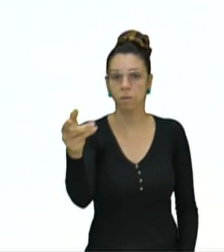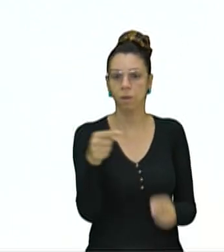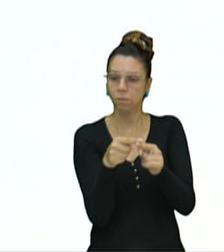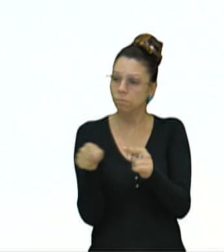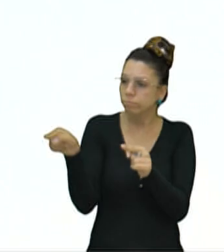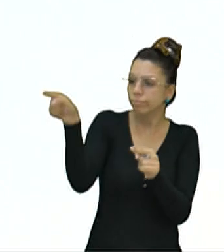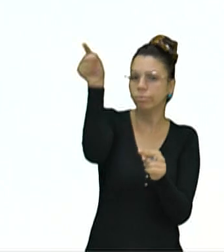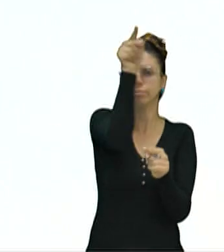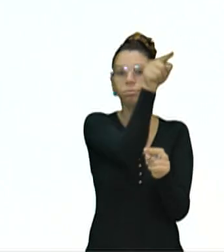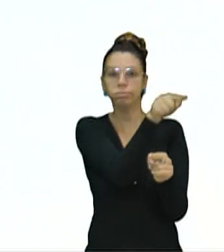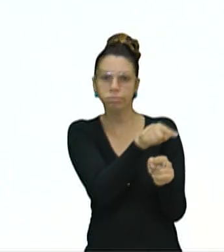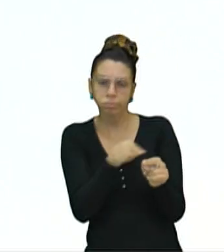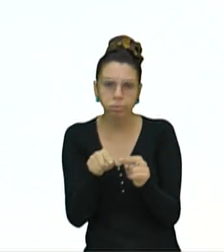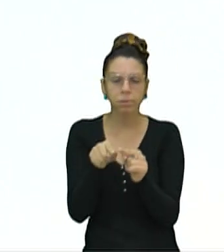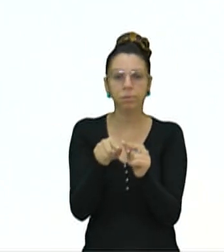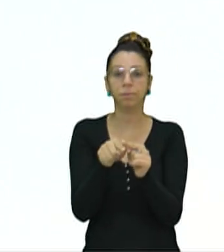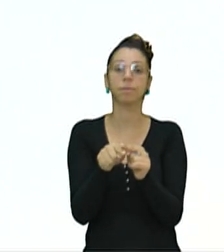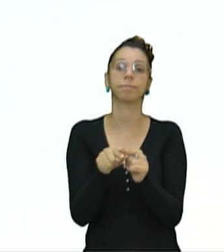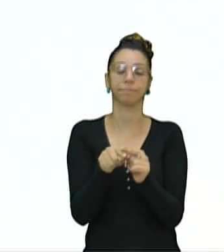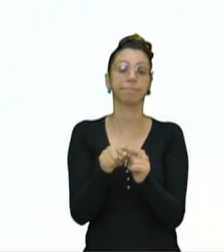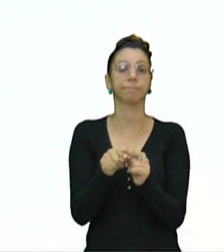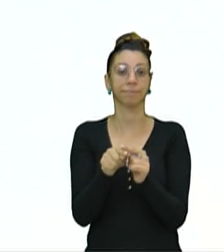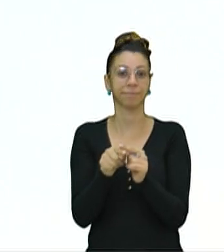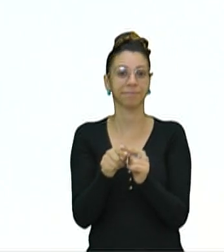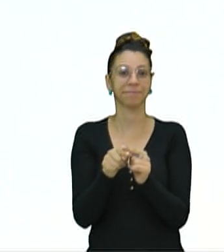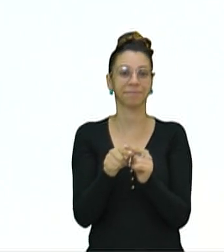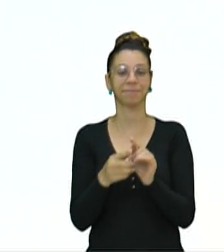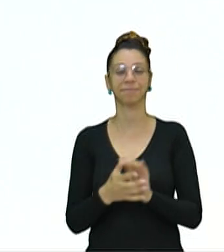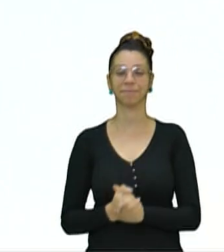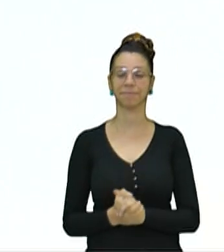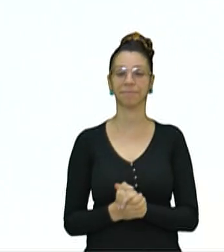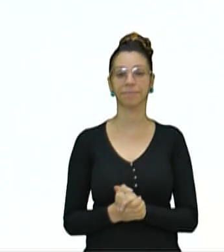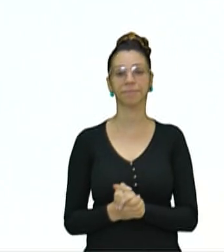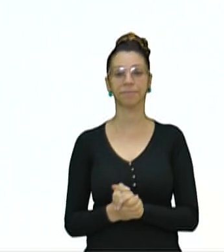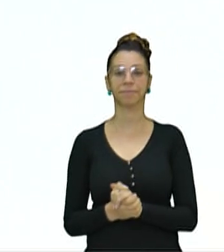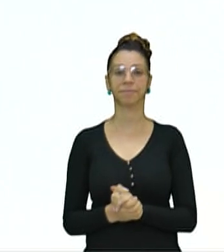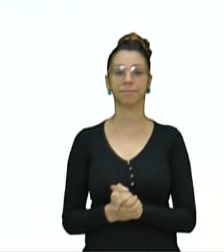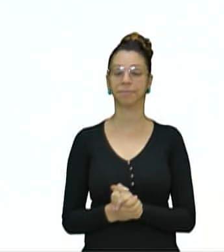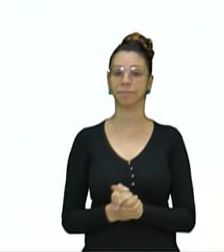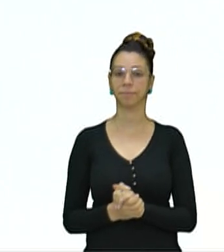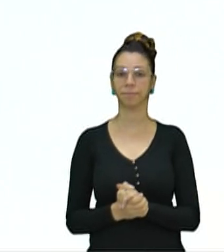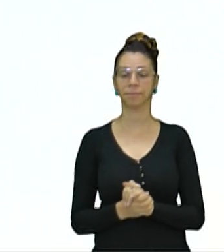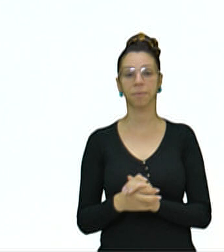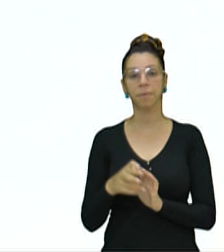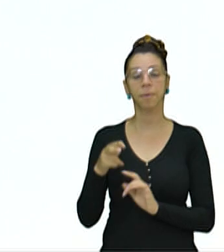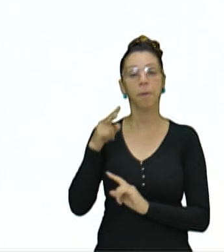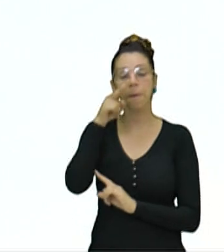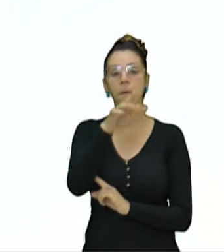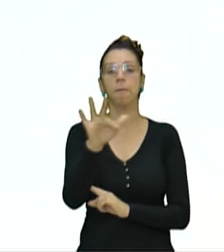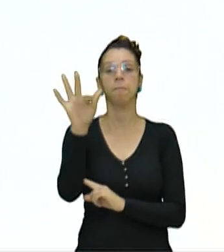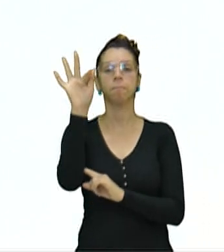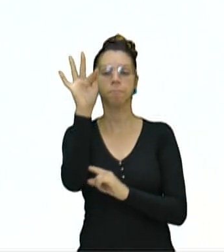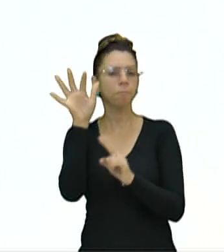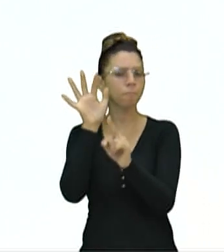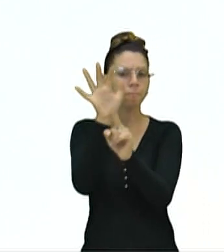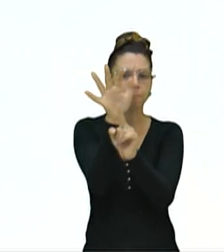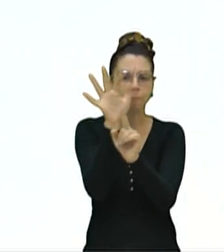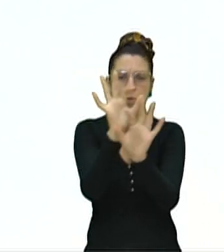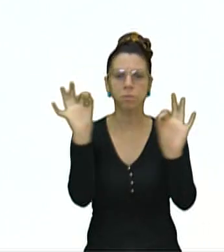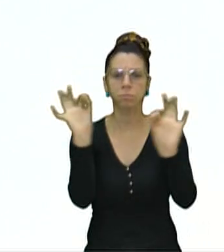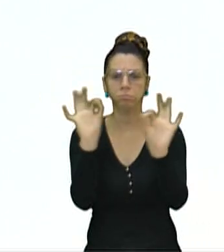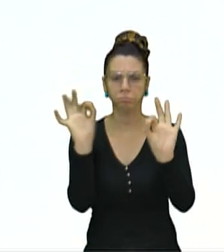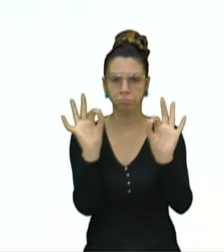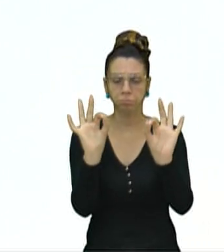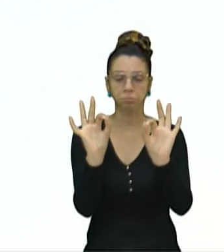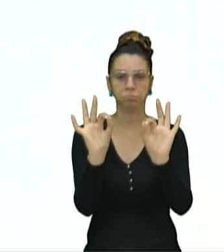do céu, é assim mesmo? É assim mesmo. Hoje nós vamos começar assim. Conclui-se que nenhuma força age no corpúsculo, né?